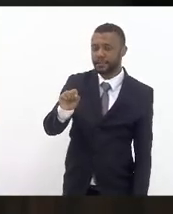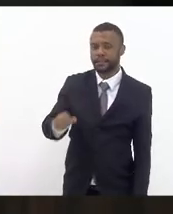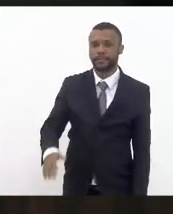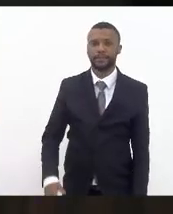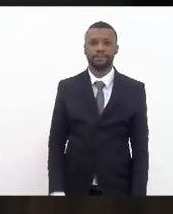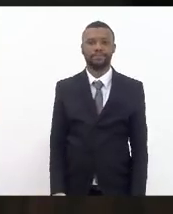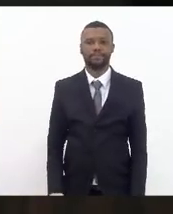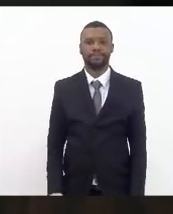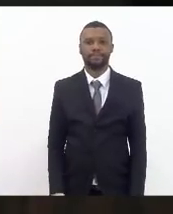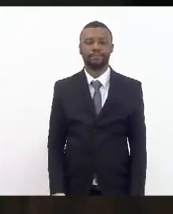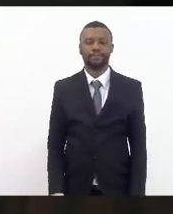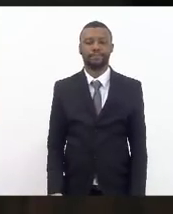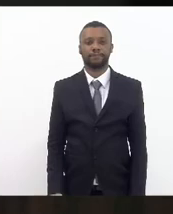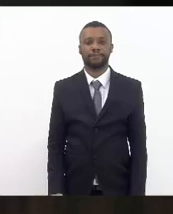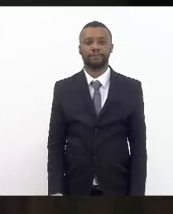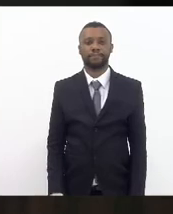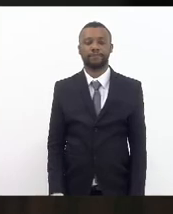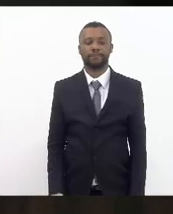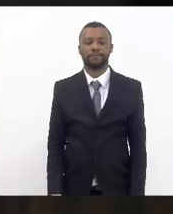Deputado Alexandre Freitas.